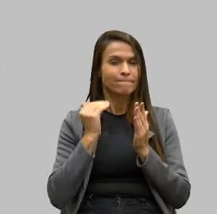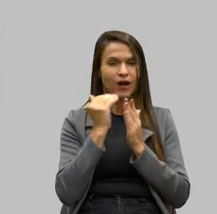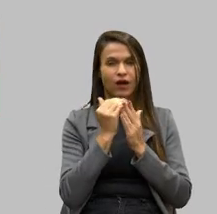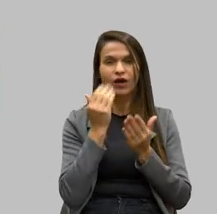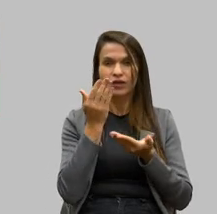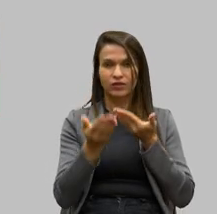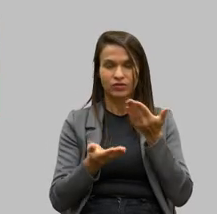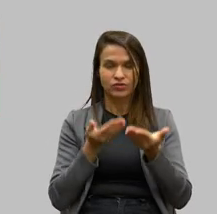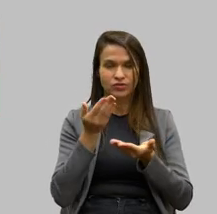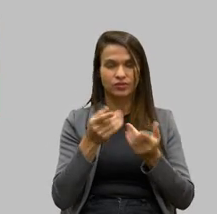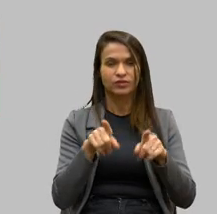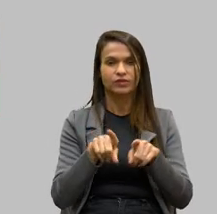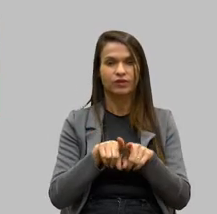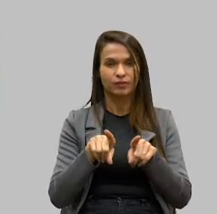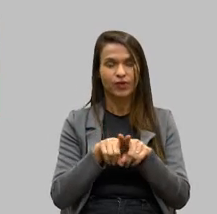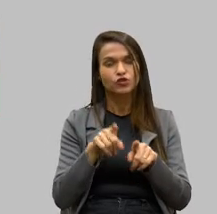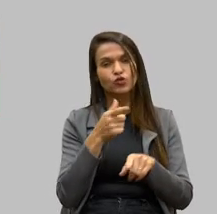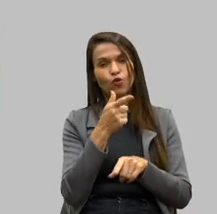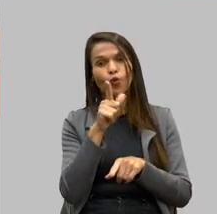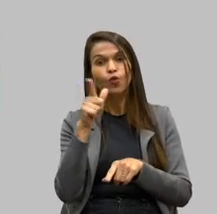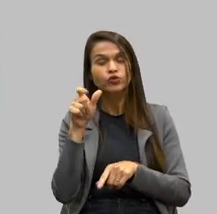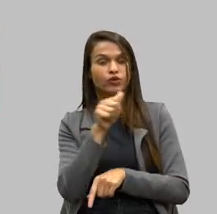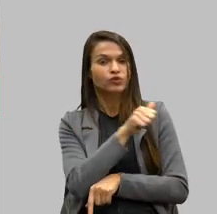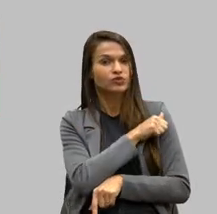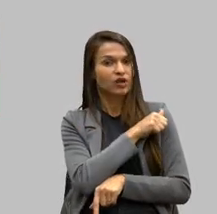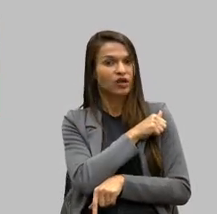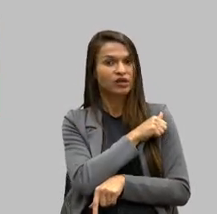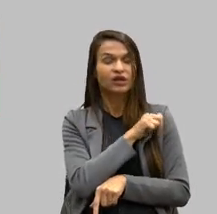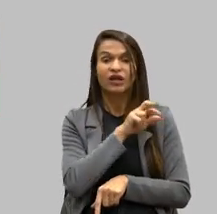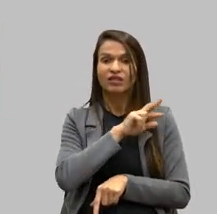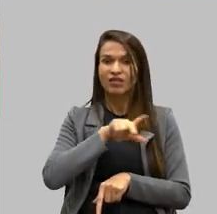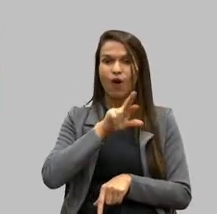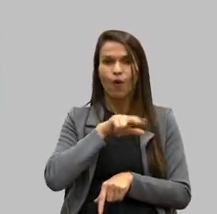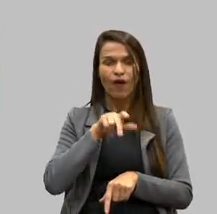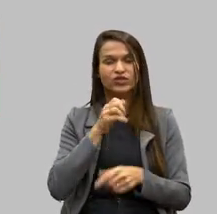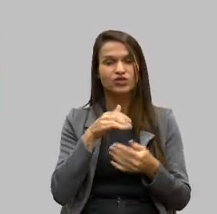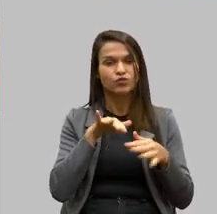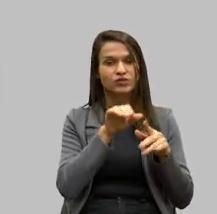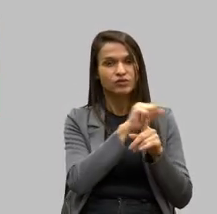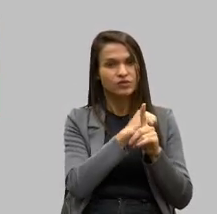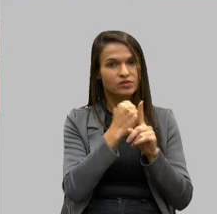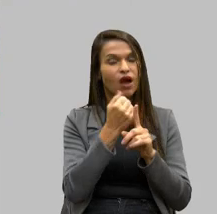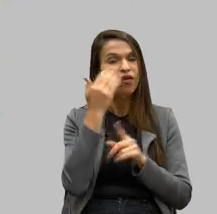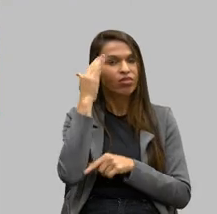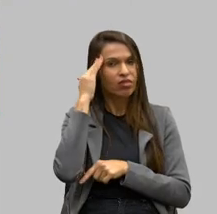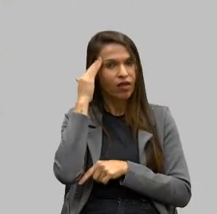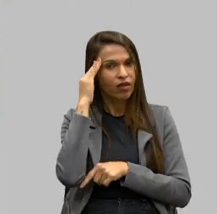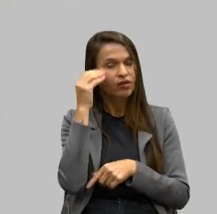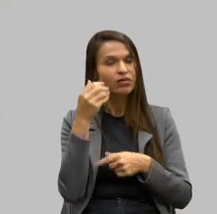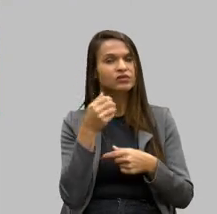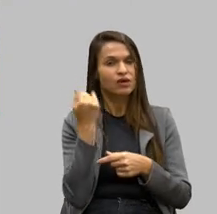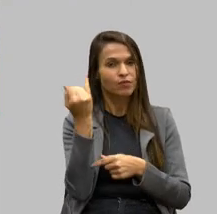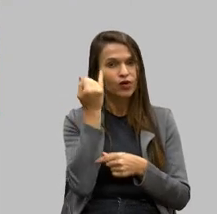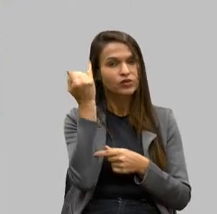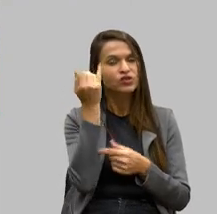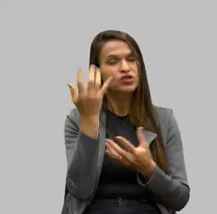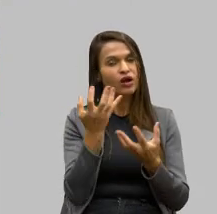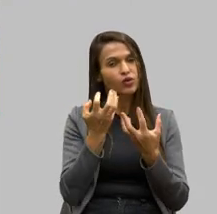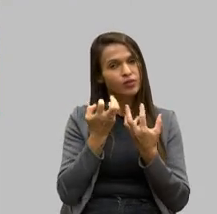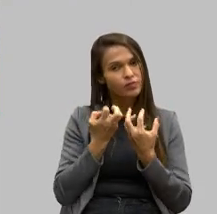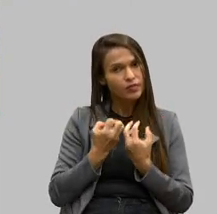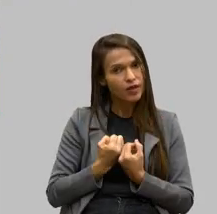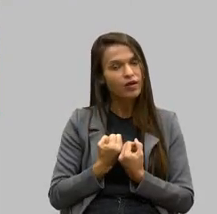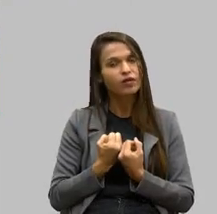também que os outros alunos que não são de inclusão social entendam essa necessidade de acolhimento